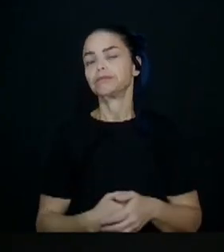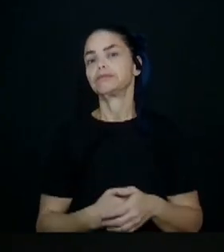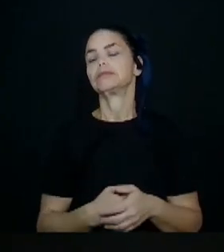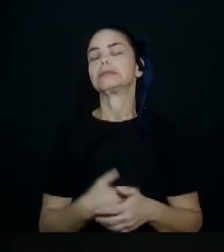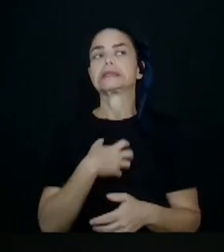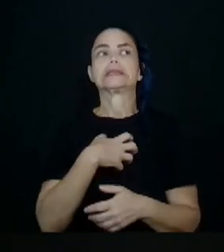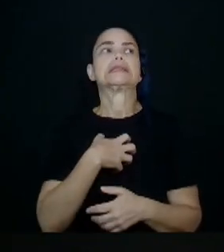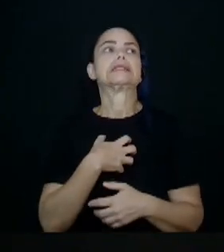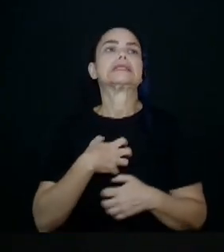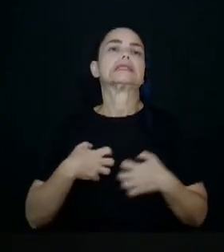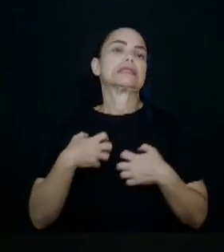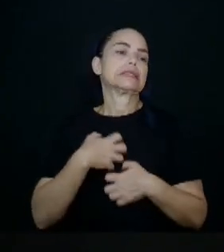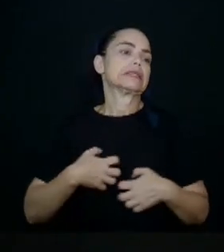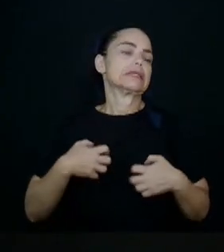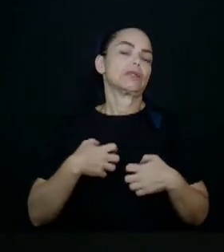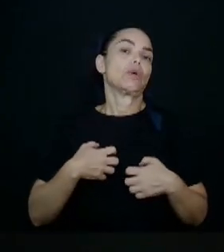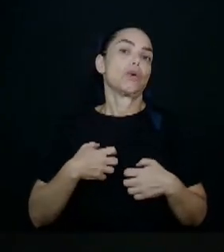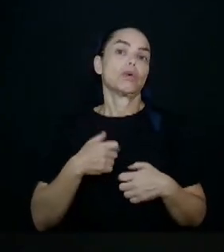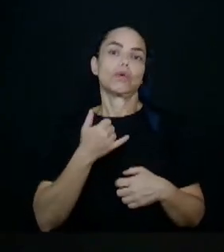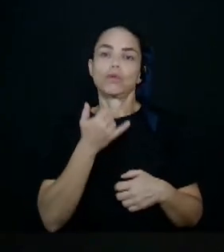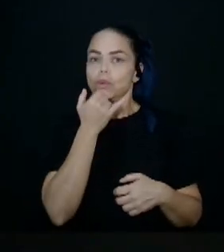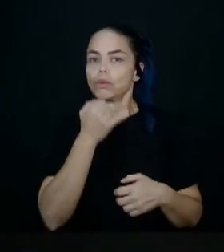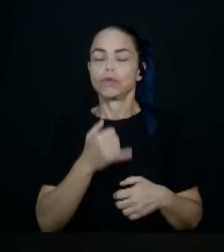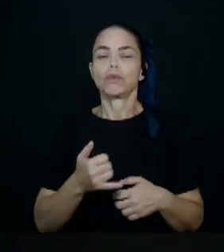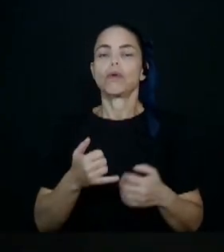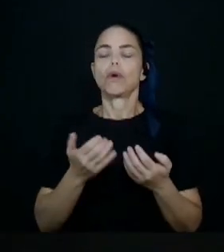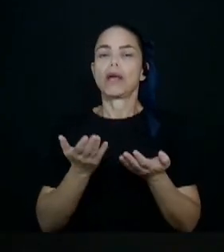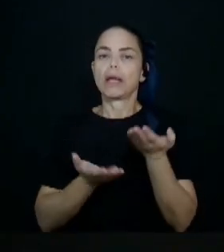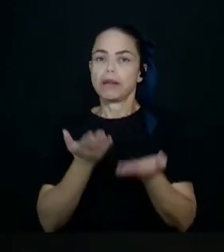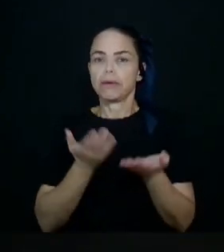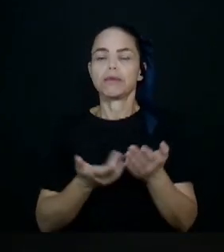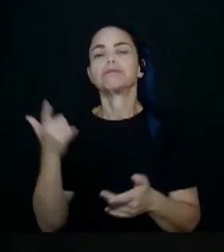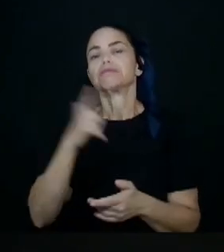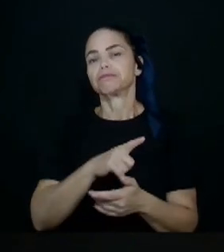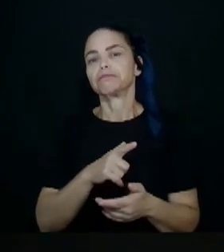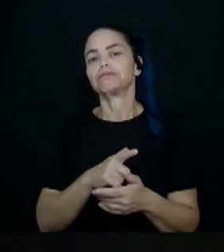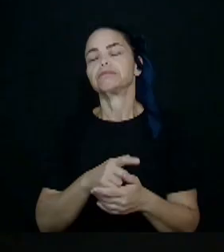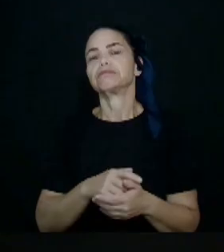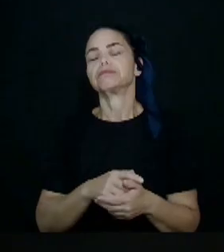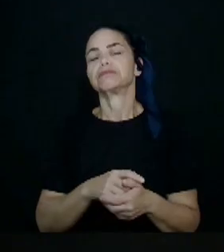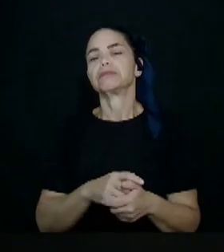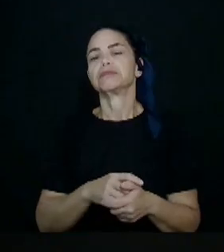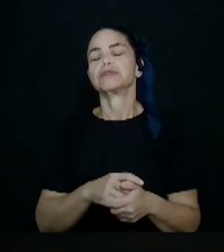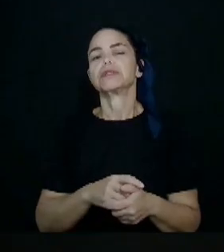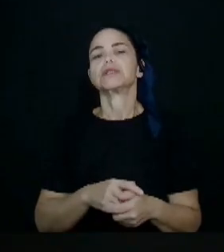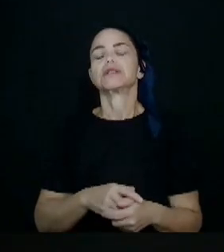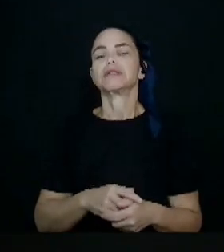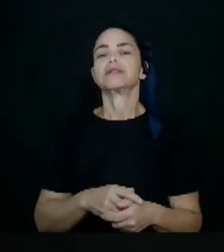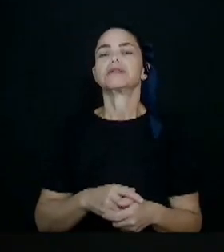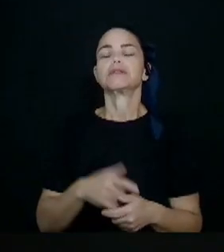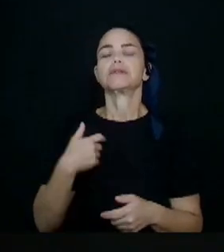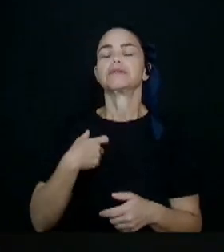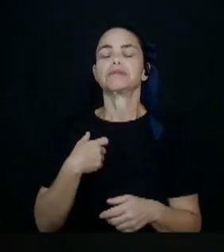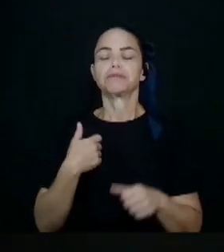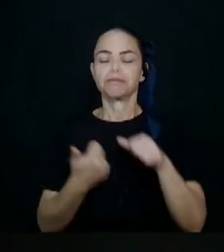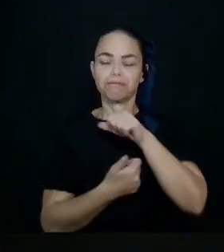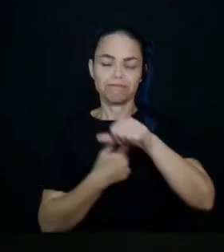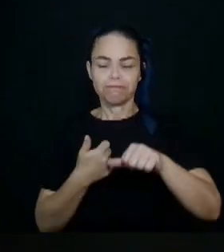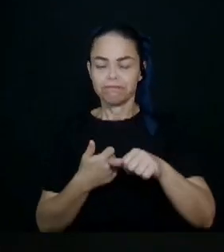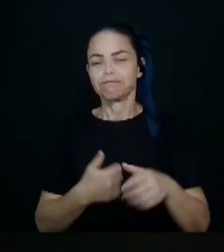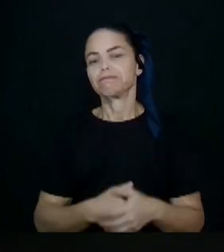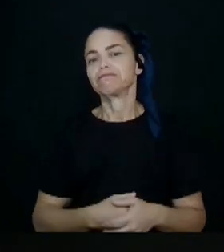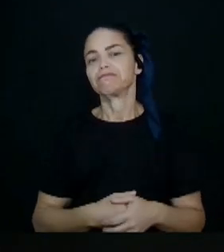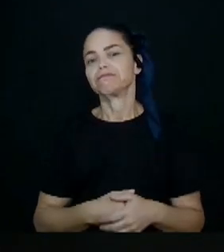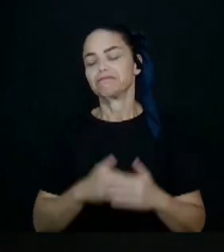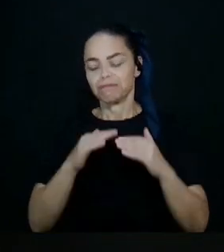emocional equilibrado, vai sim acontecer algo no trânsito que você vai dar uma, né, falar assim: não, pera